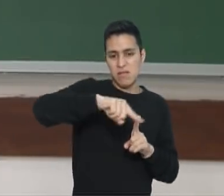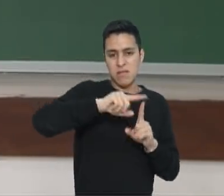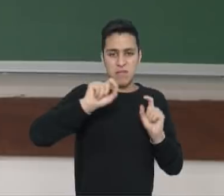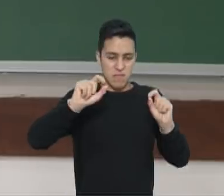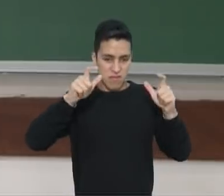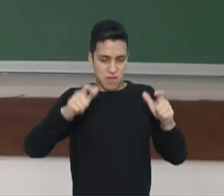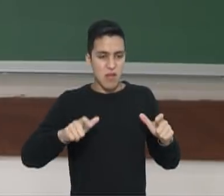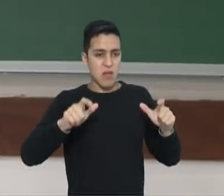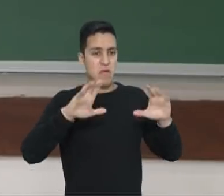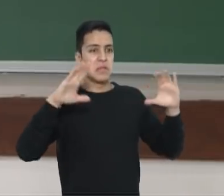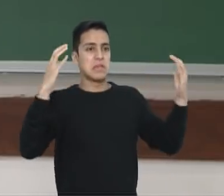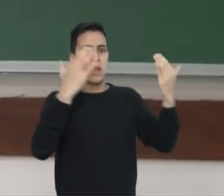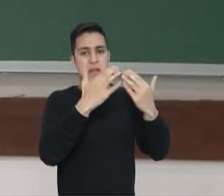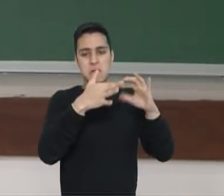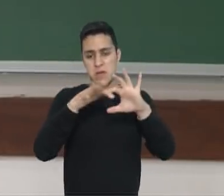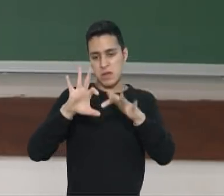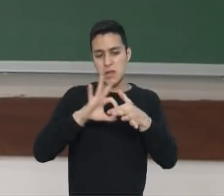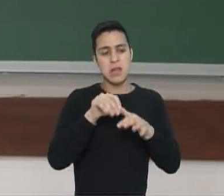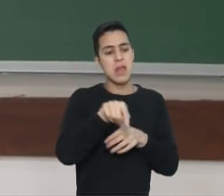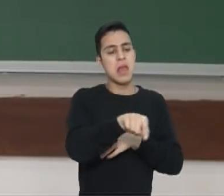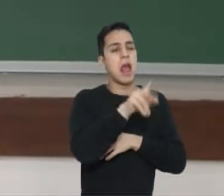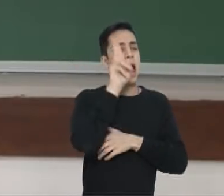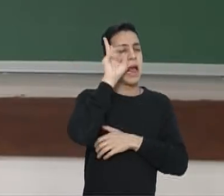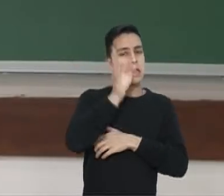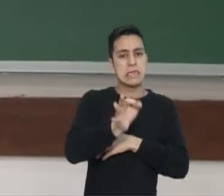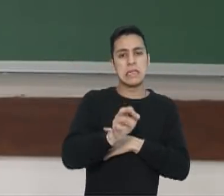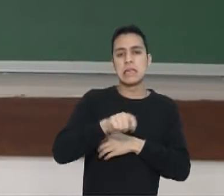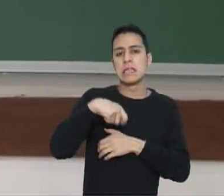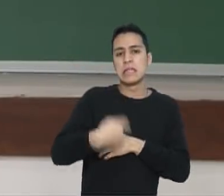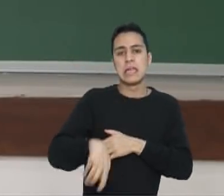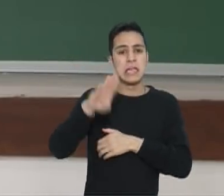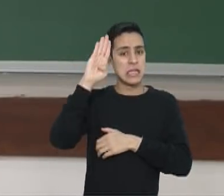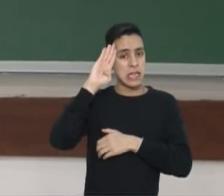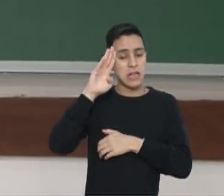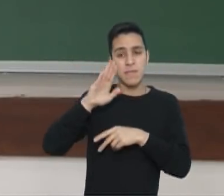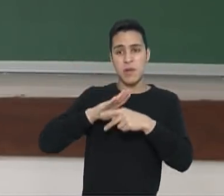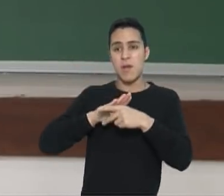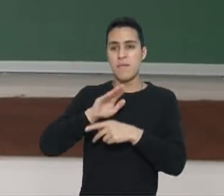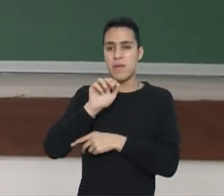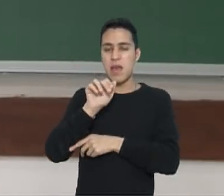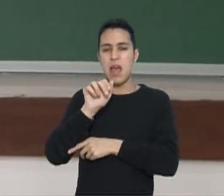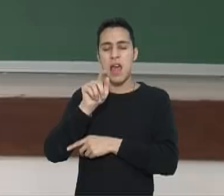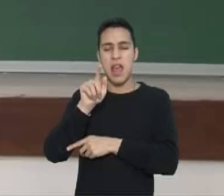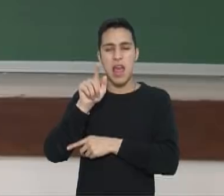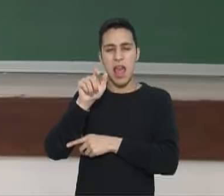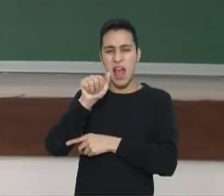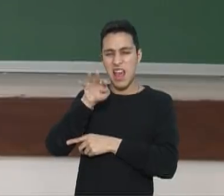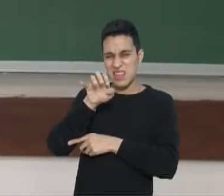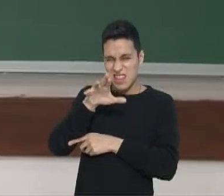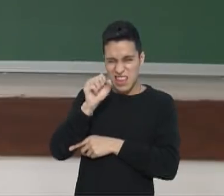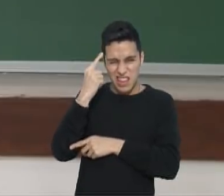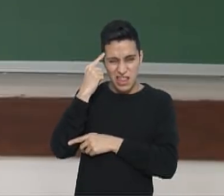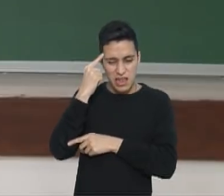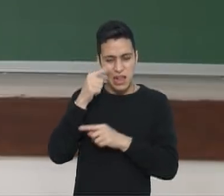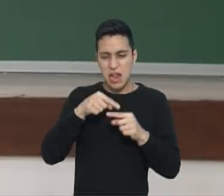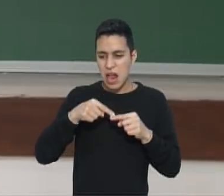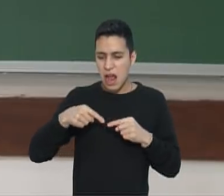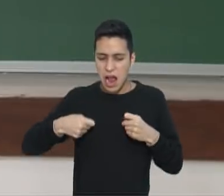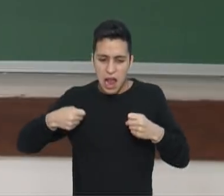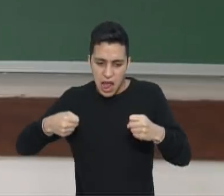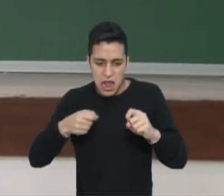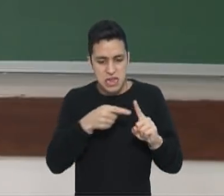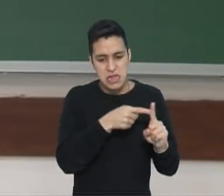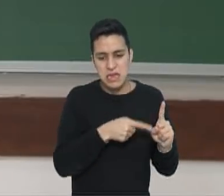no estádio olímpico. Isso lembra o soldado ateniense que correu os primeiros 42 quilômetros desde a planície de Maratona